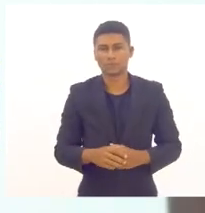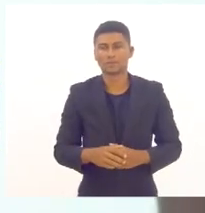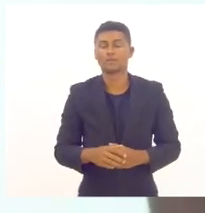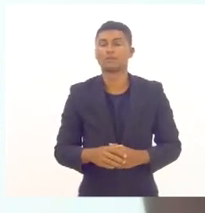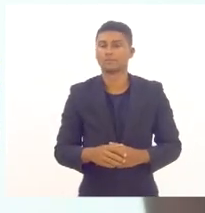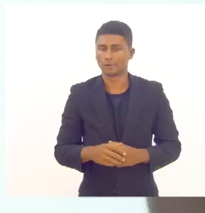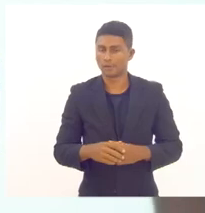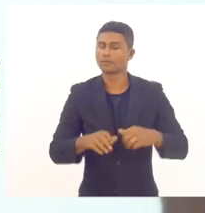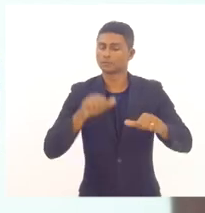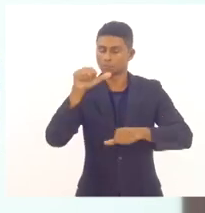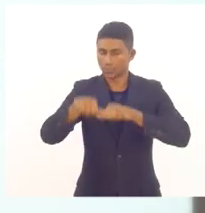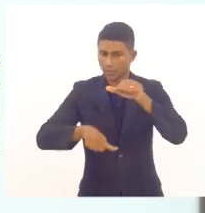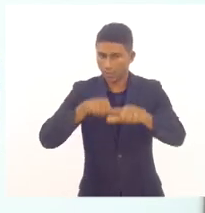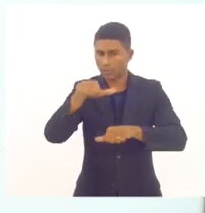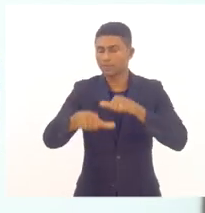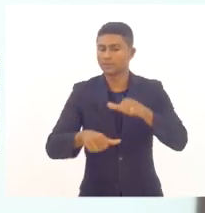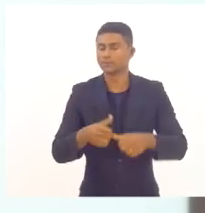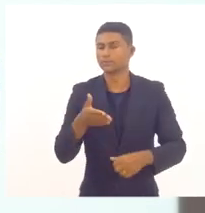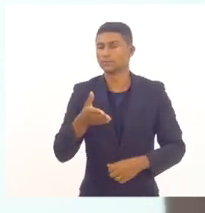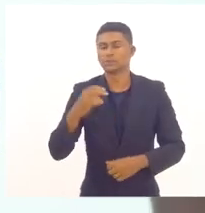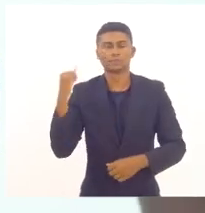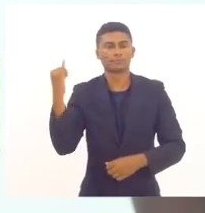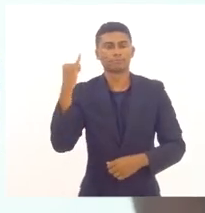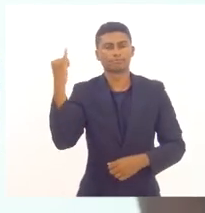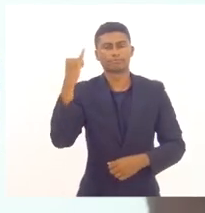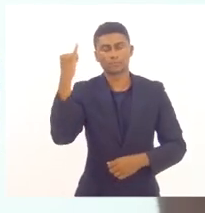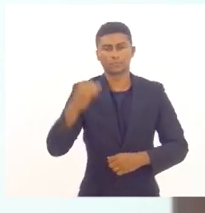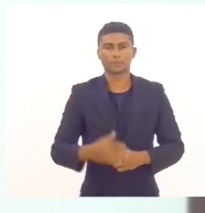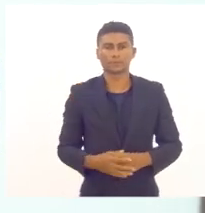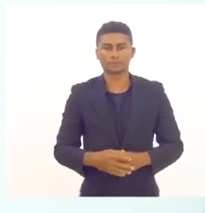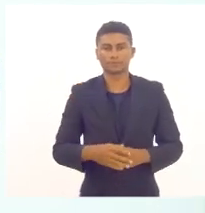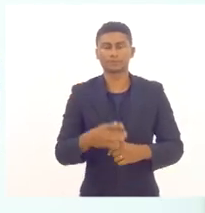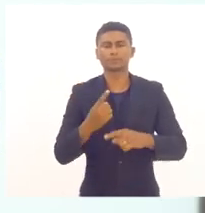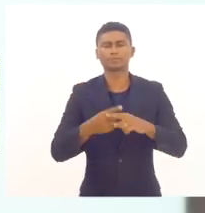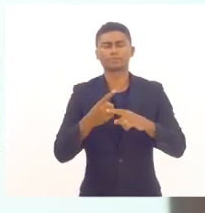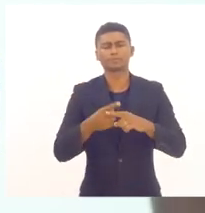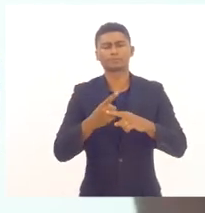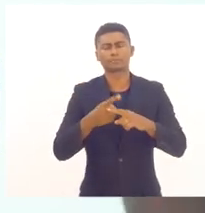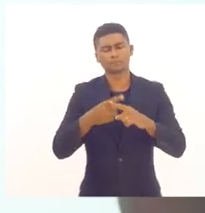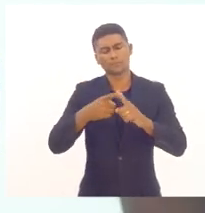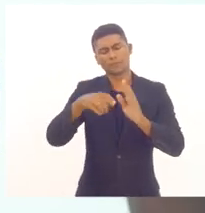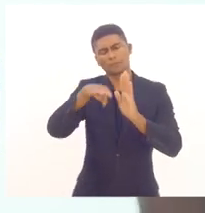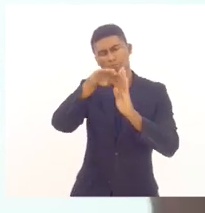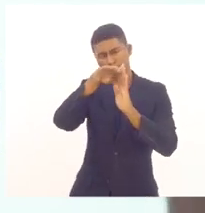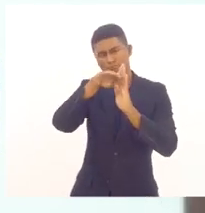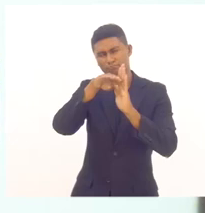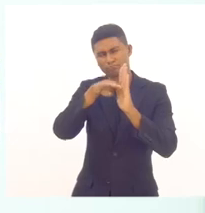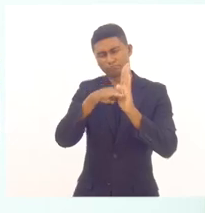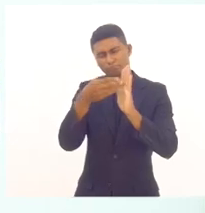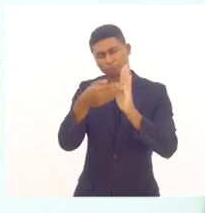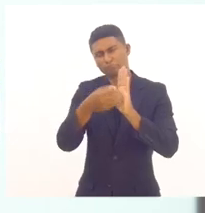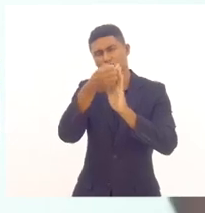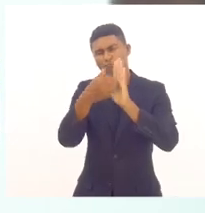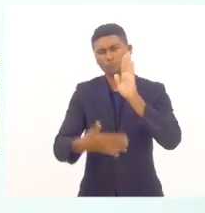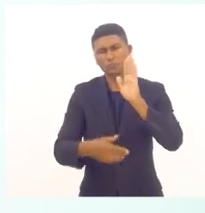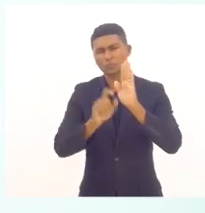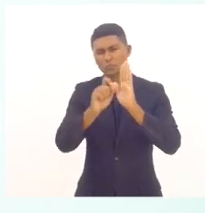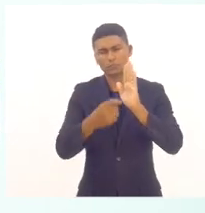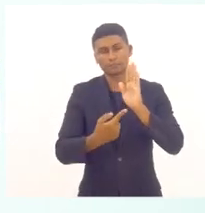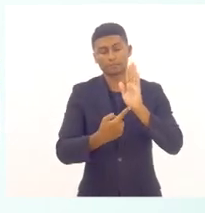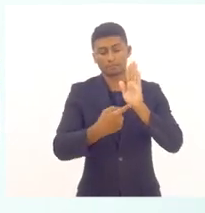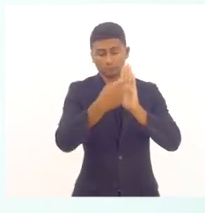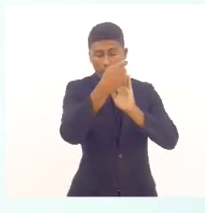é muito fundamental quando o programa diz que vai, defende